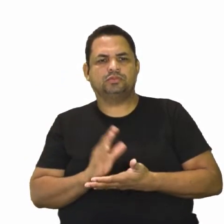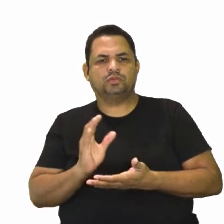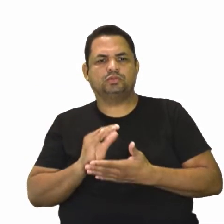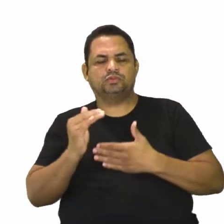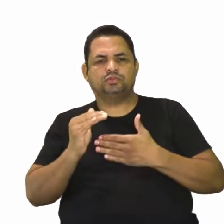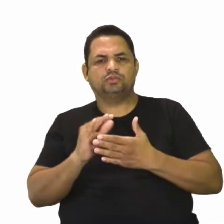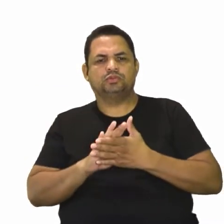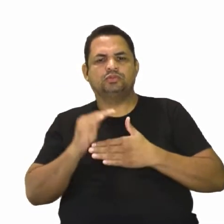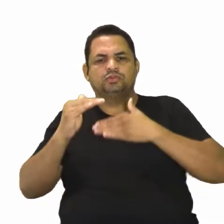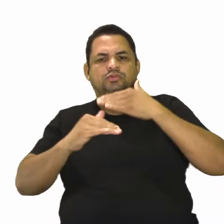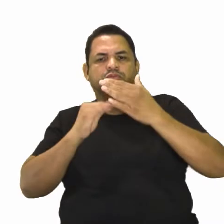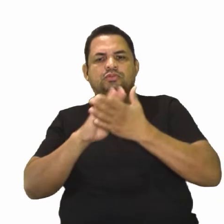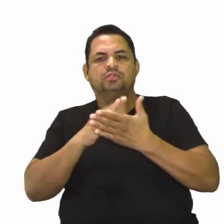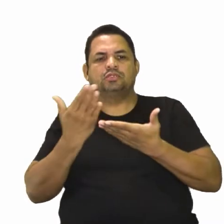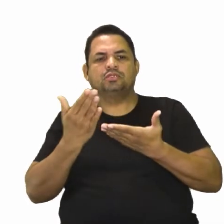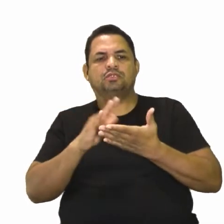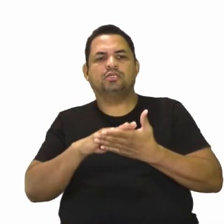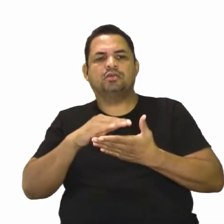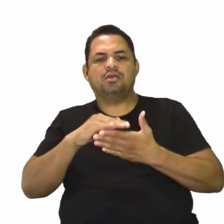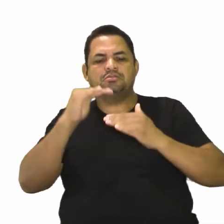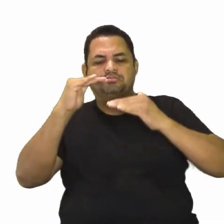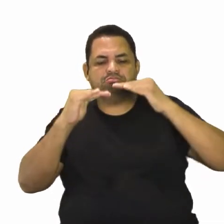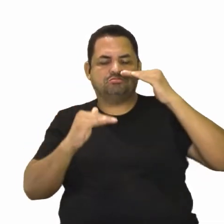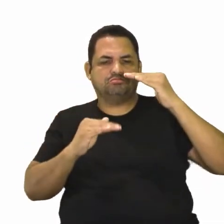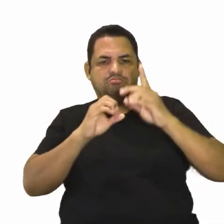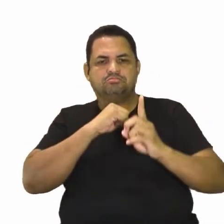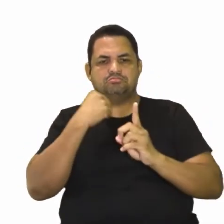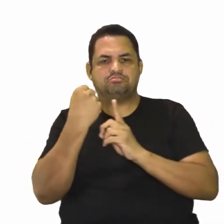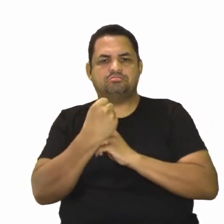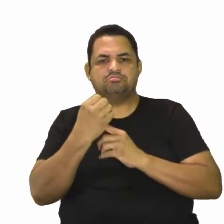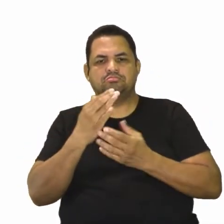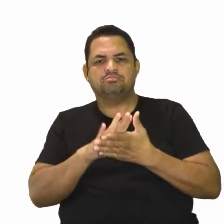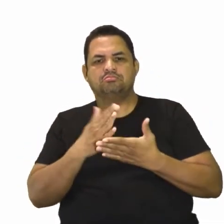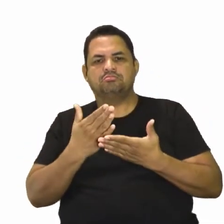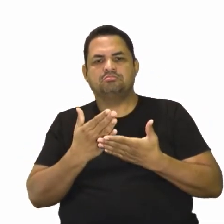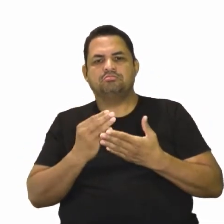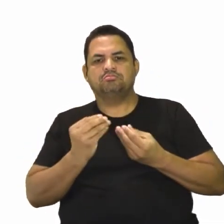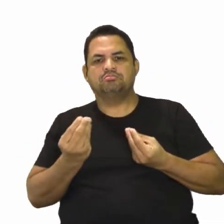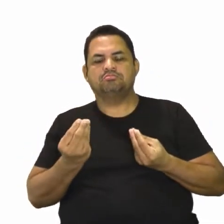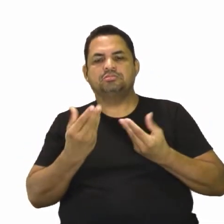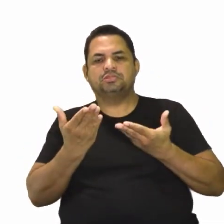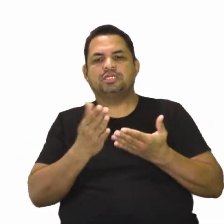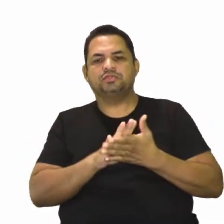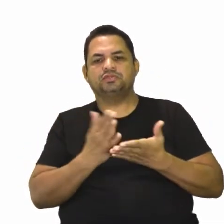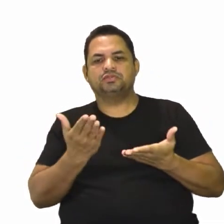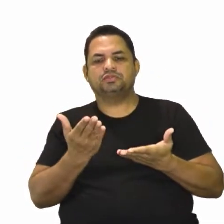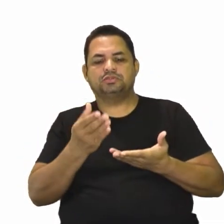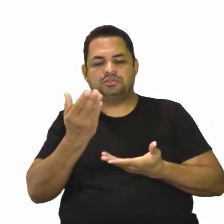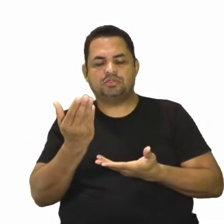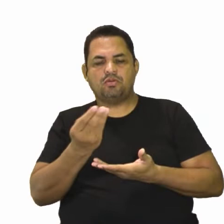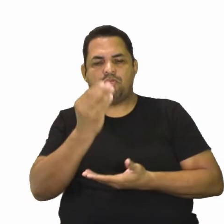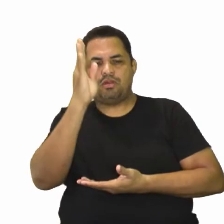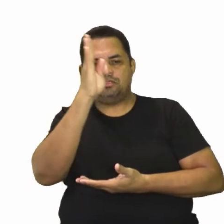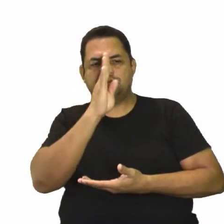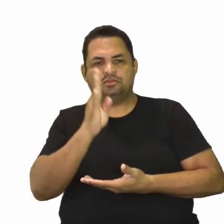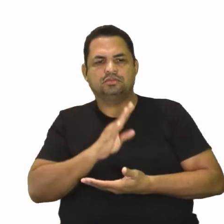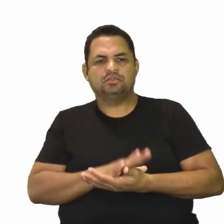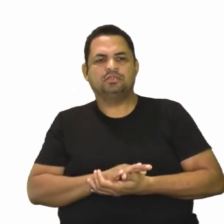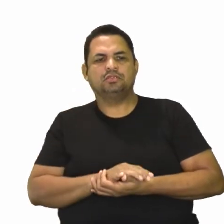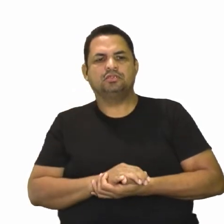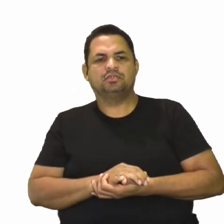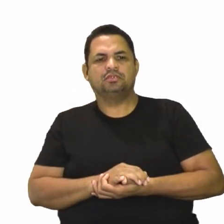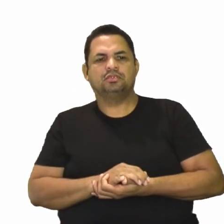desenvolvimento que levou à queda da desigualdade social com benefícios presentes até hoje no Brasil?